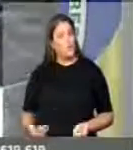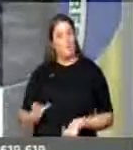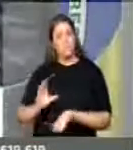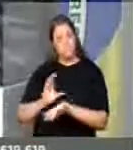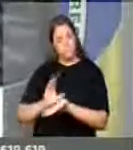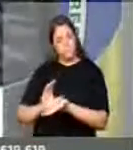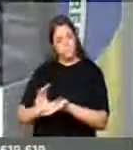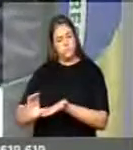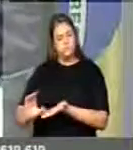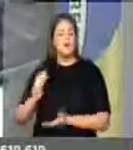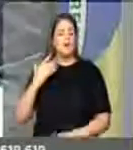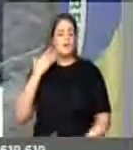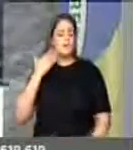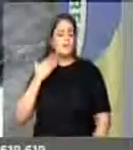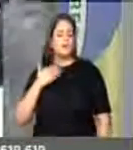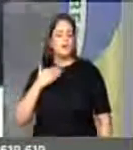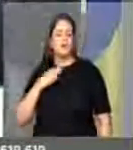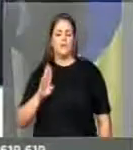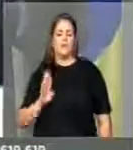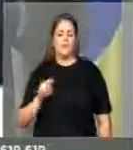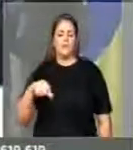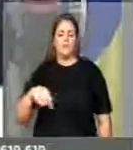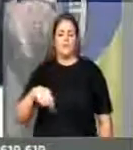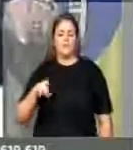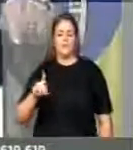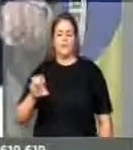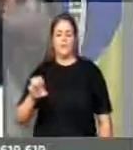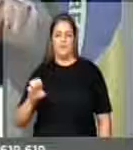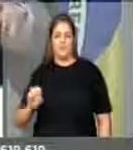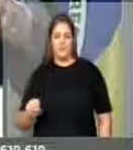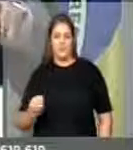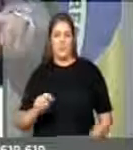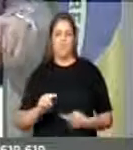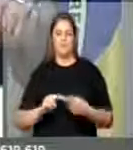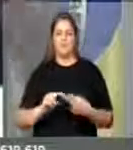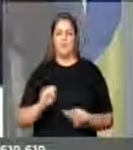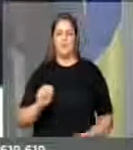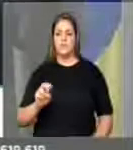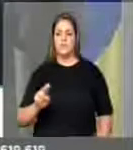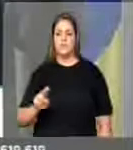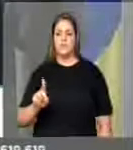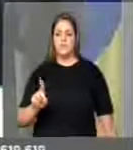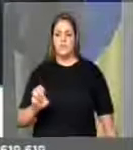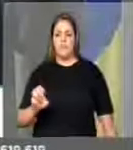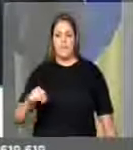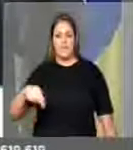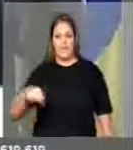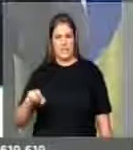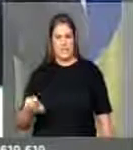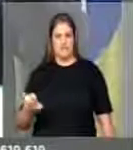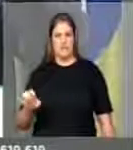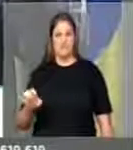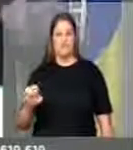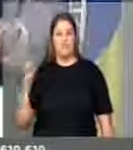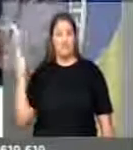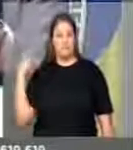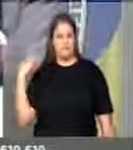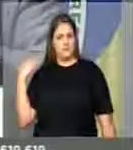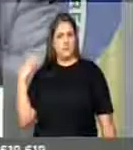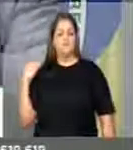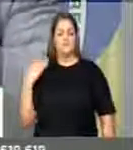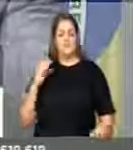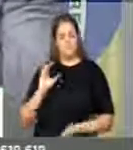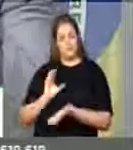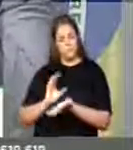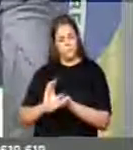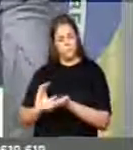dinheiro do BNDES, com dinheiro da Sudene, dinheiro que foi repassado para uma empresa privada. A